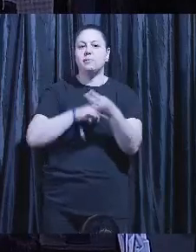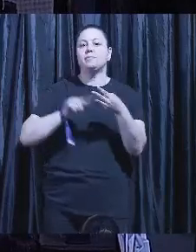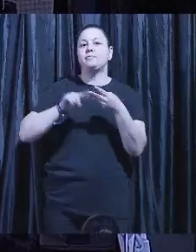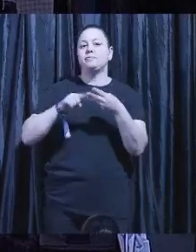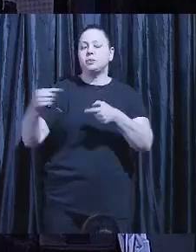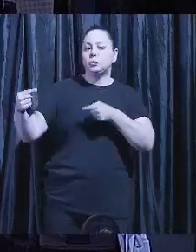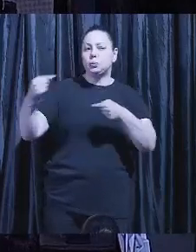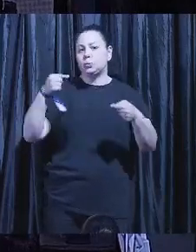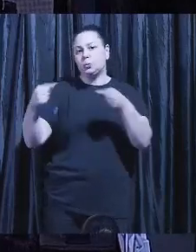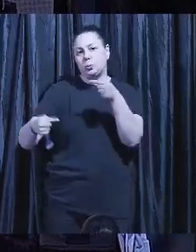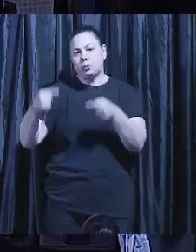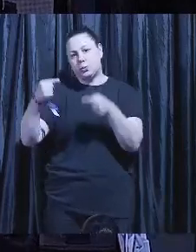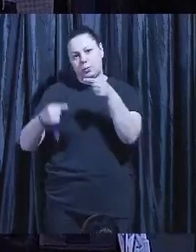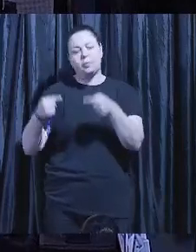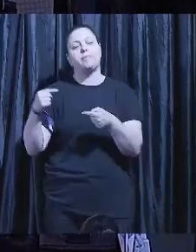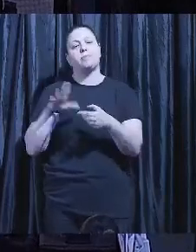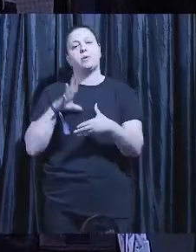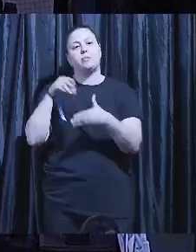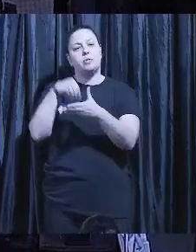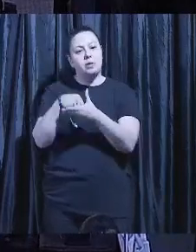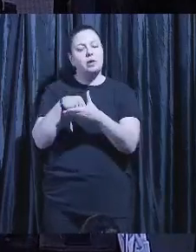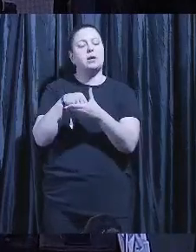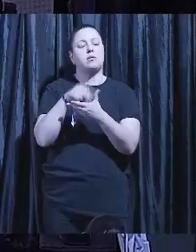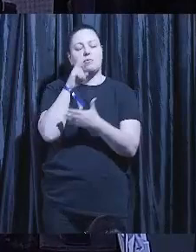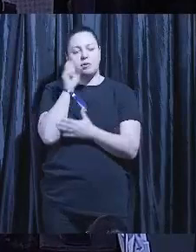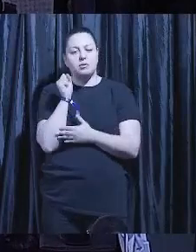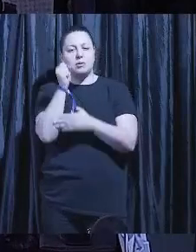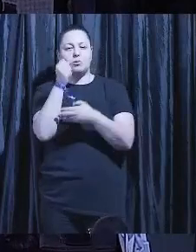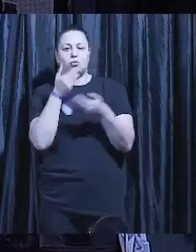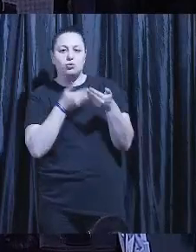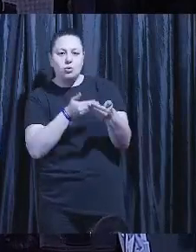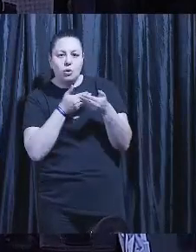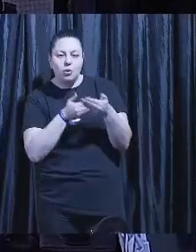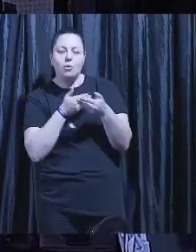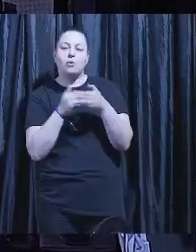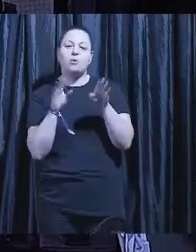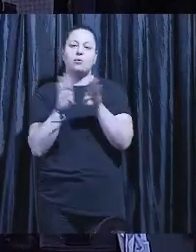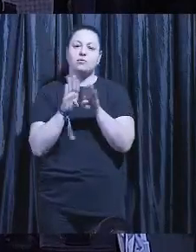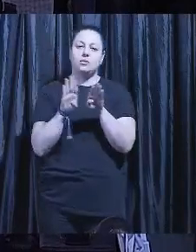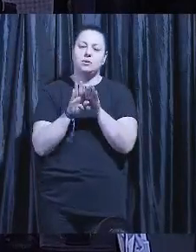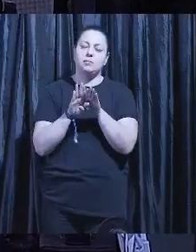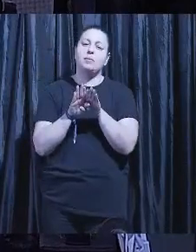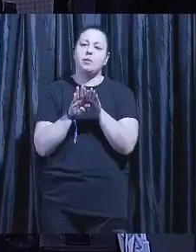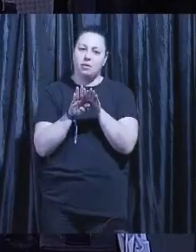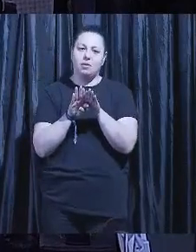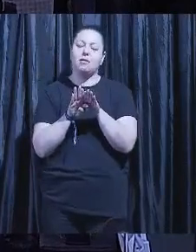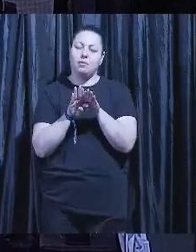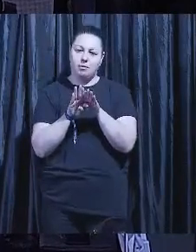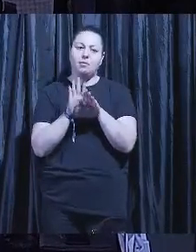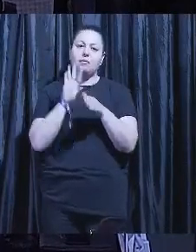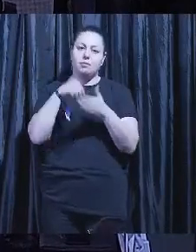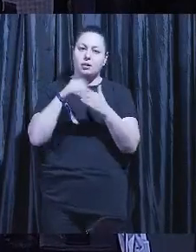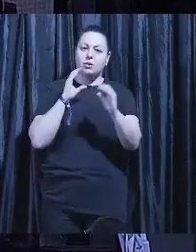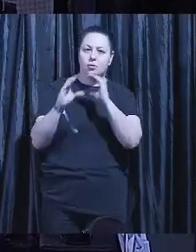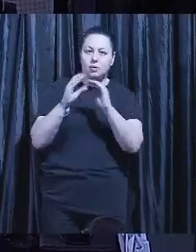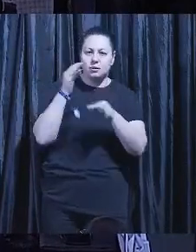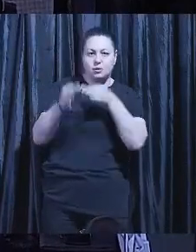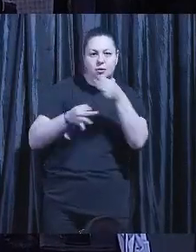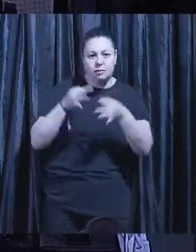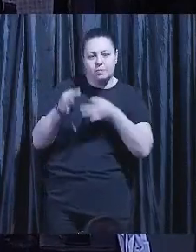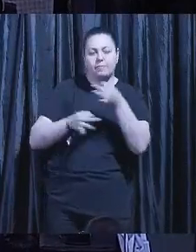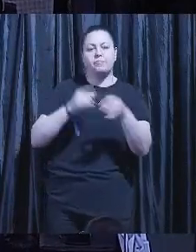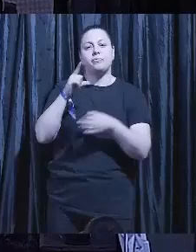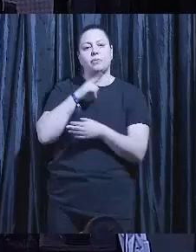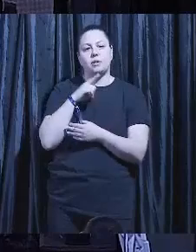narrativas. Então, dentro desse processo do fortalecimento de jovens e adolescentes na comunicação crítica, a gente tem